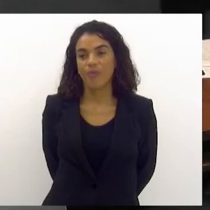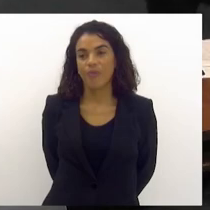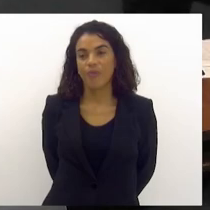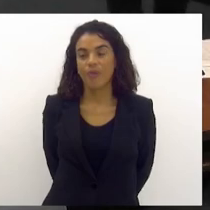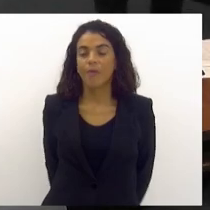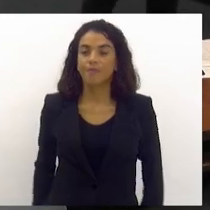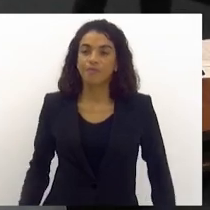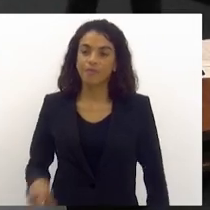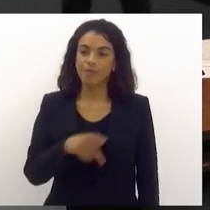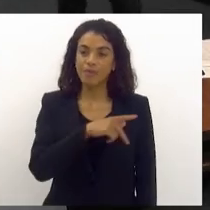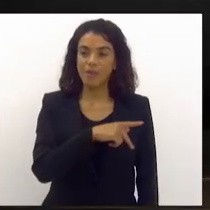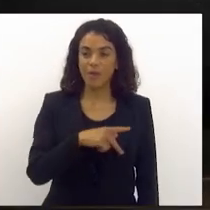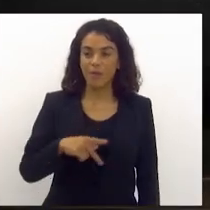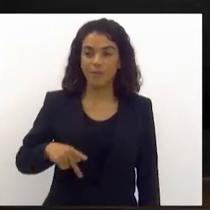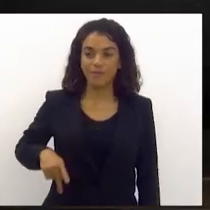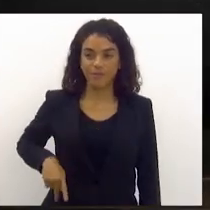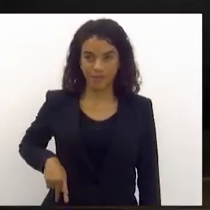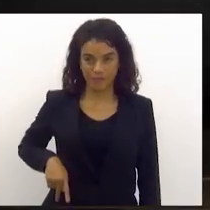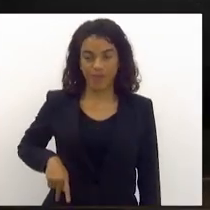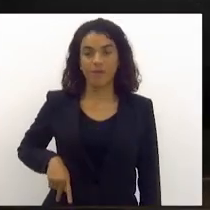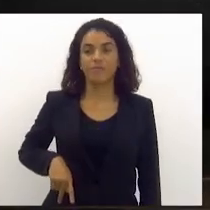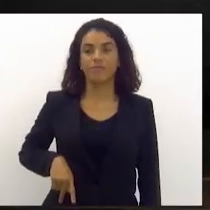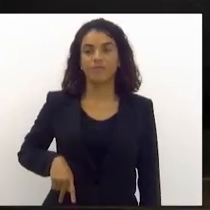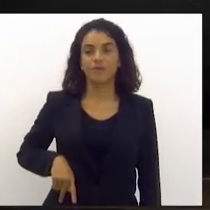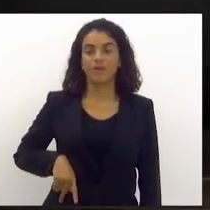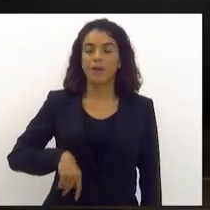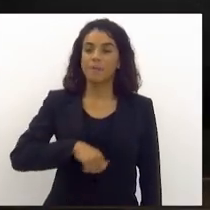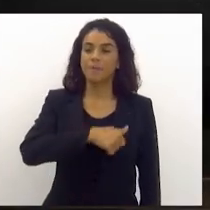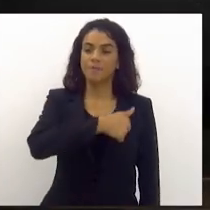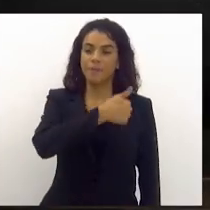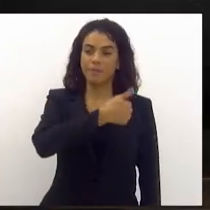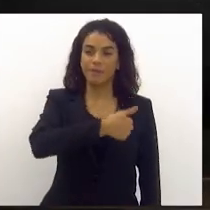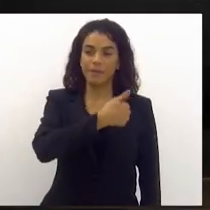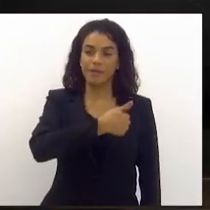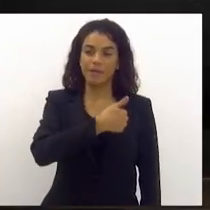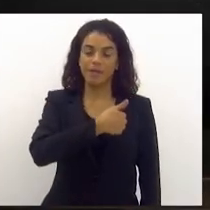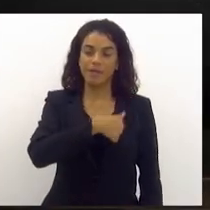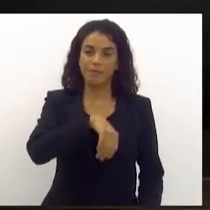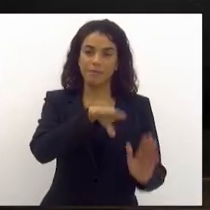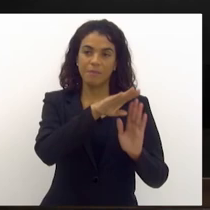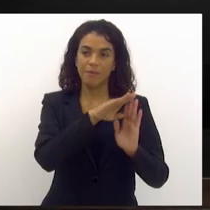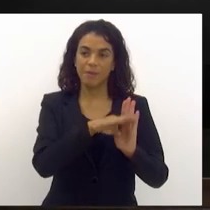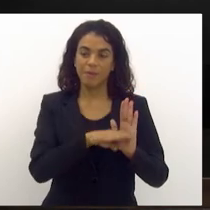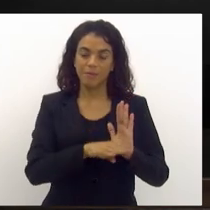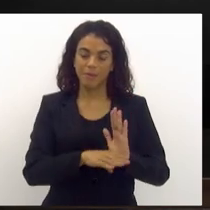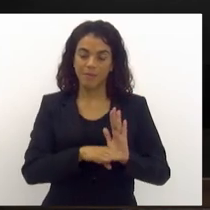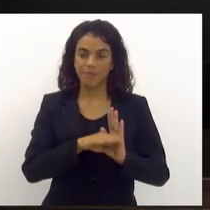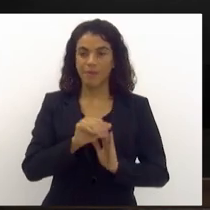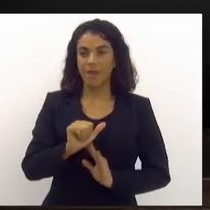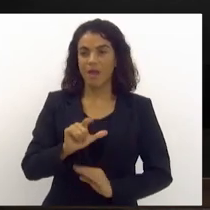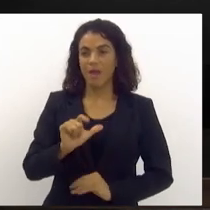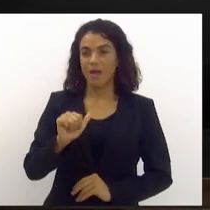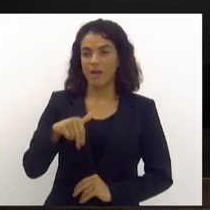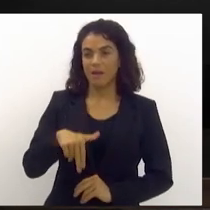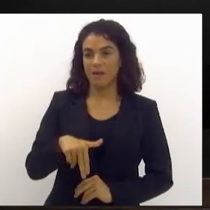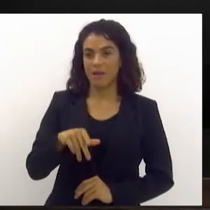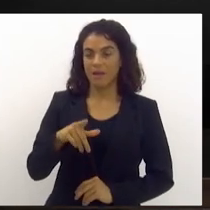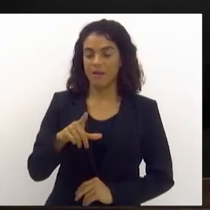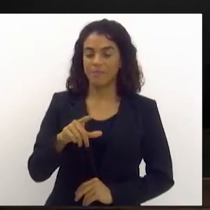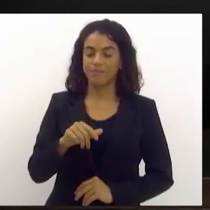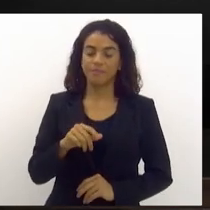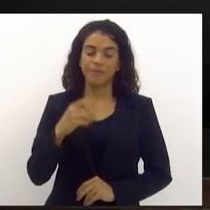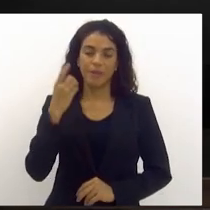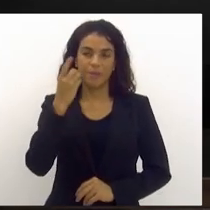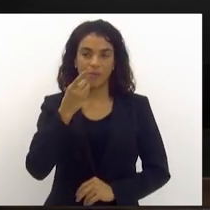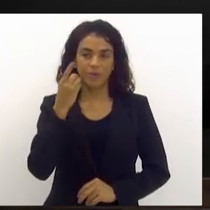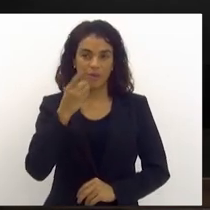A presidência irá proceder à primeira chamada. Deputado Alan Lopes,